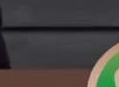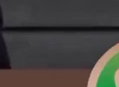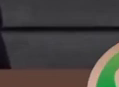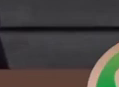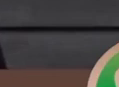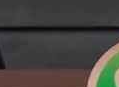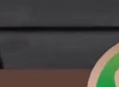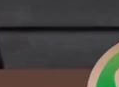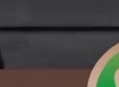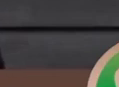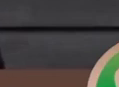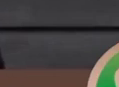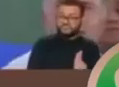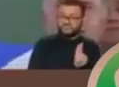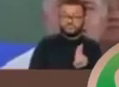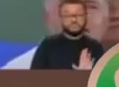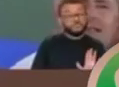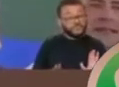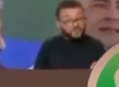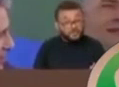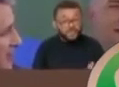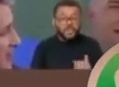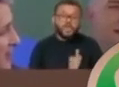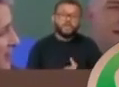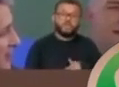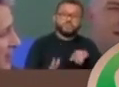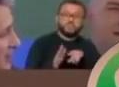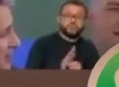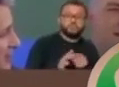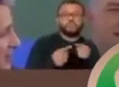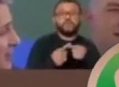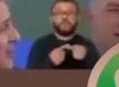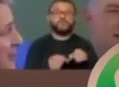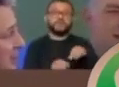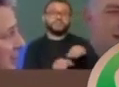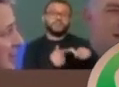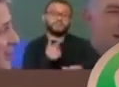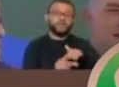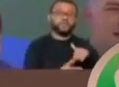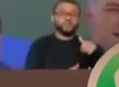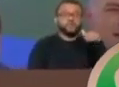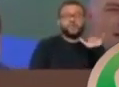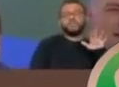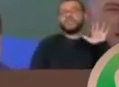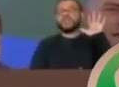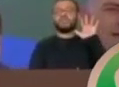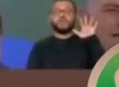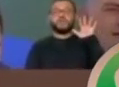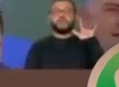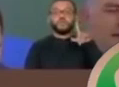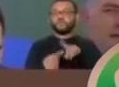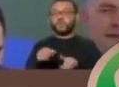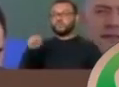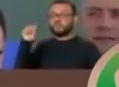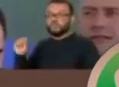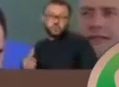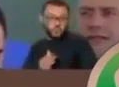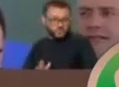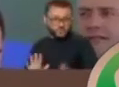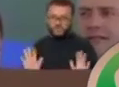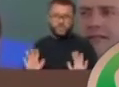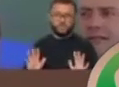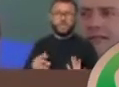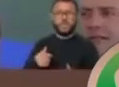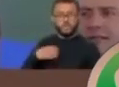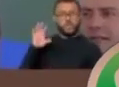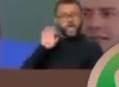importantes. Solta a merda. Por que que eu faço isso pro Nordeste? Não é porque eu não gosto do Sul. Eu devo tudo